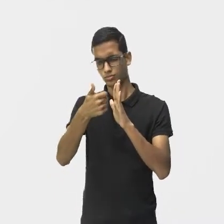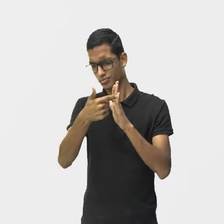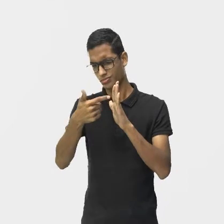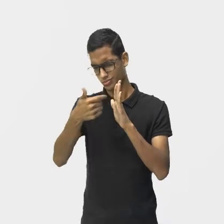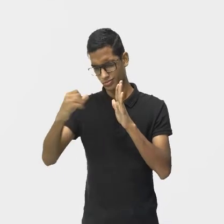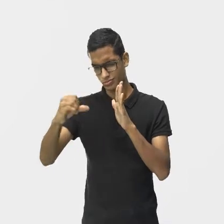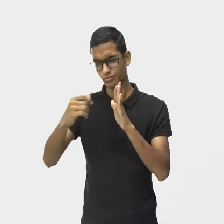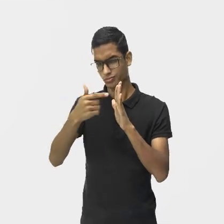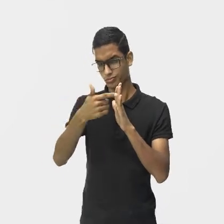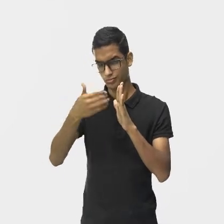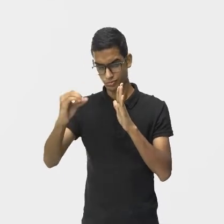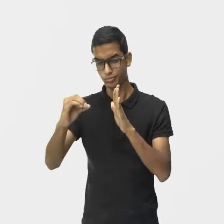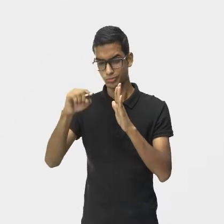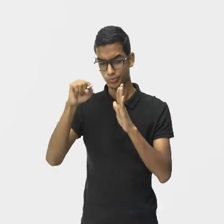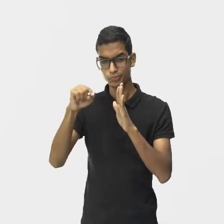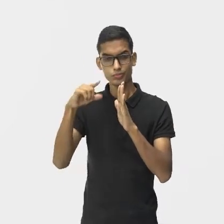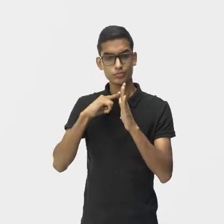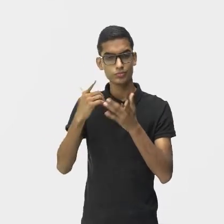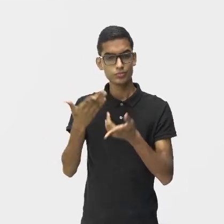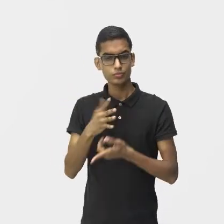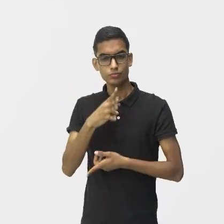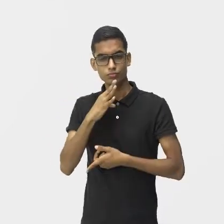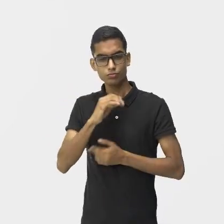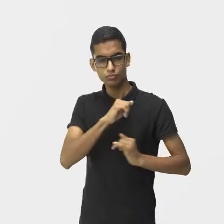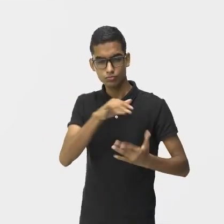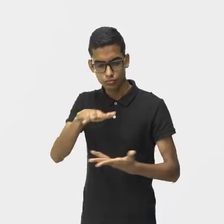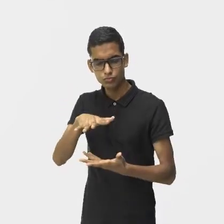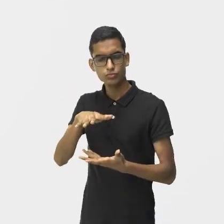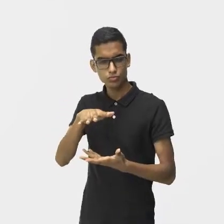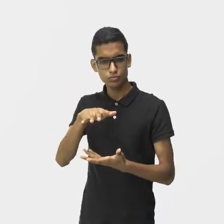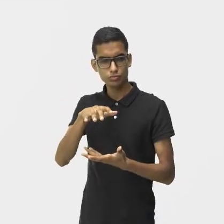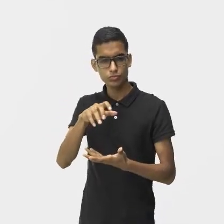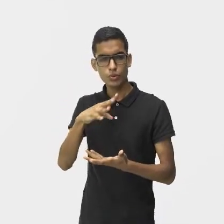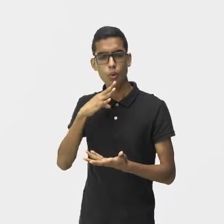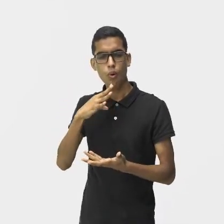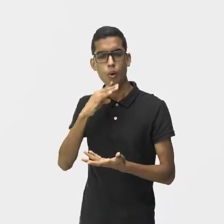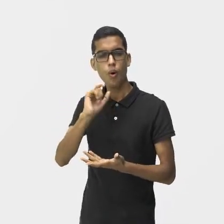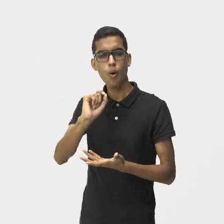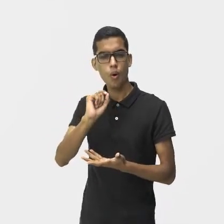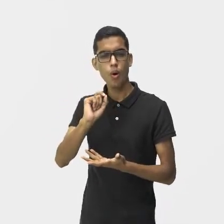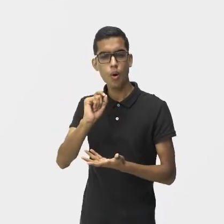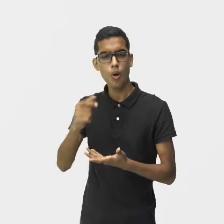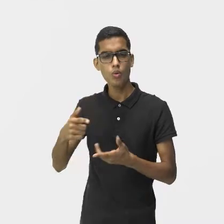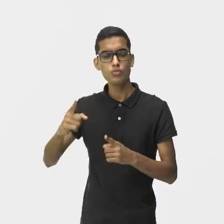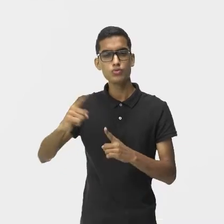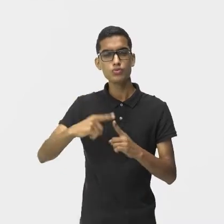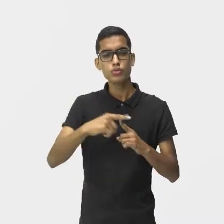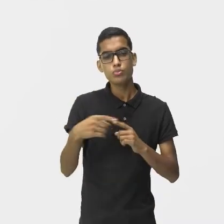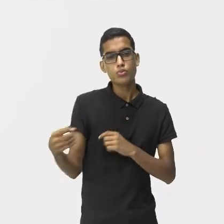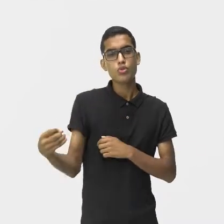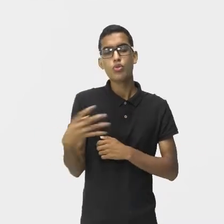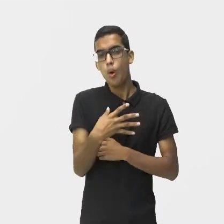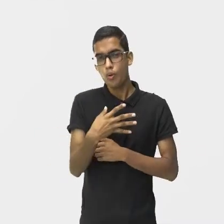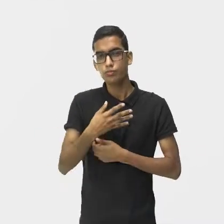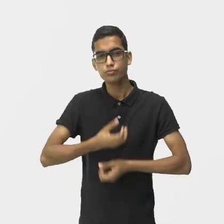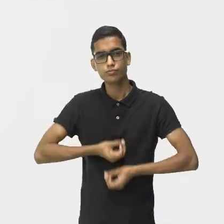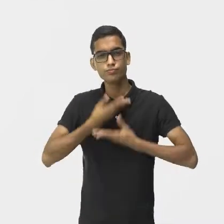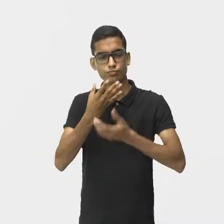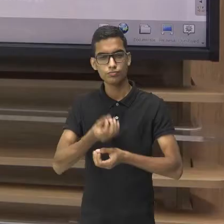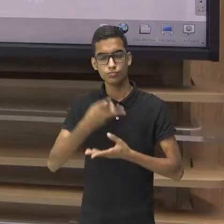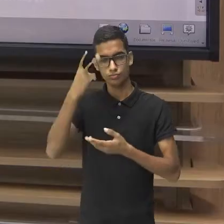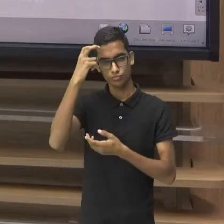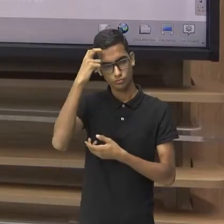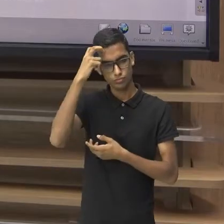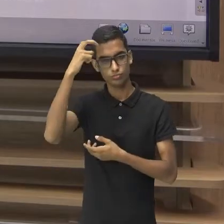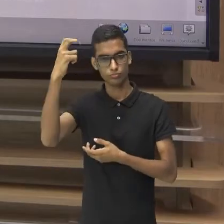de produção cultural. A cultura começa a ser transmitida, começa a ser